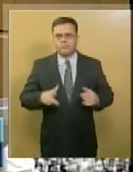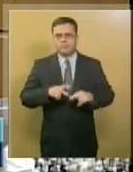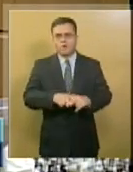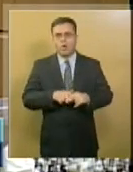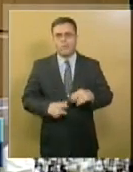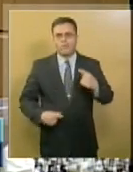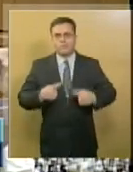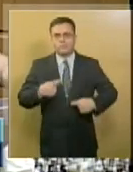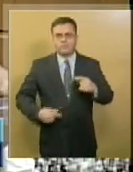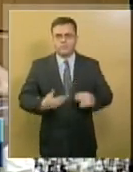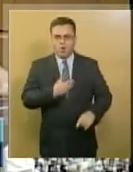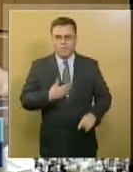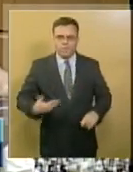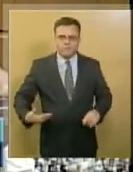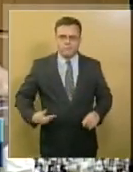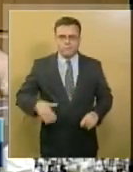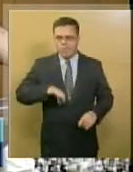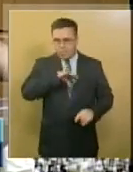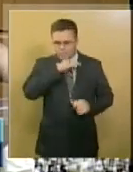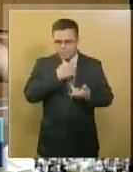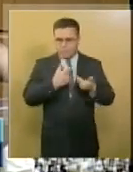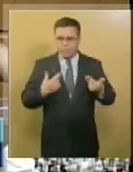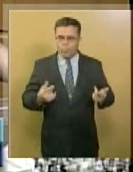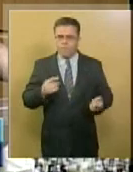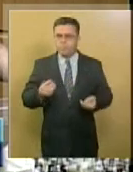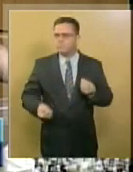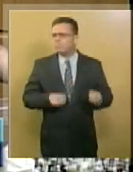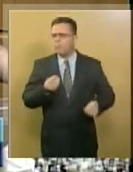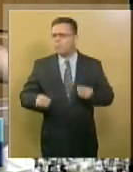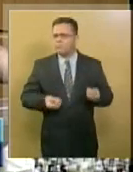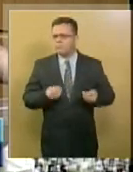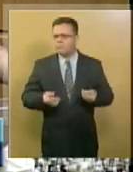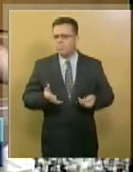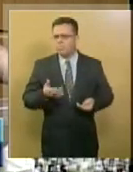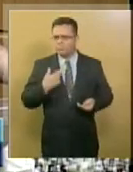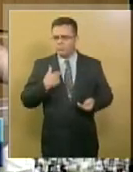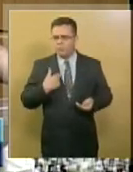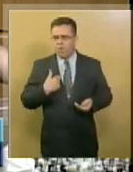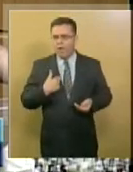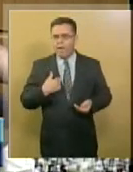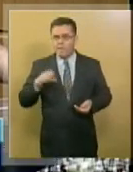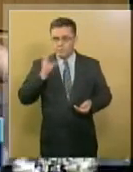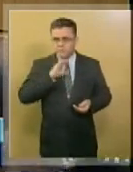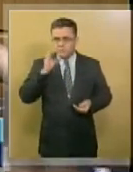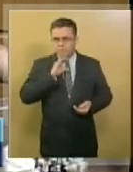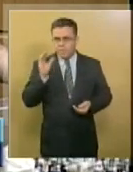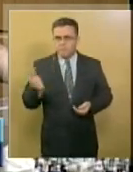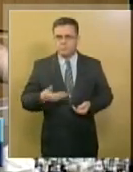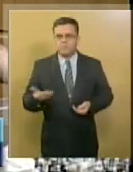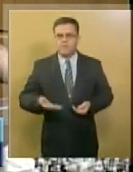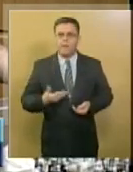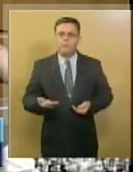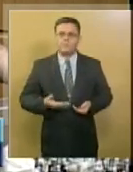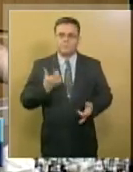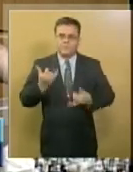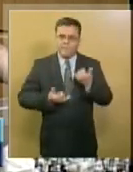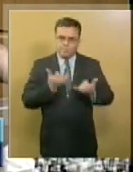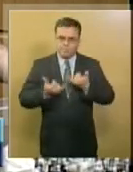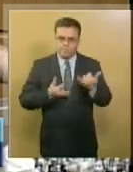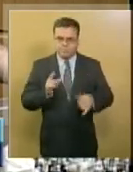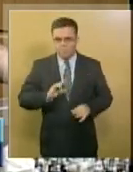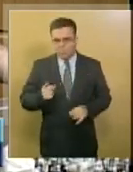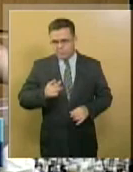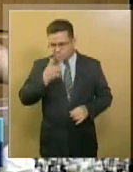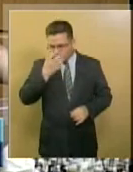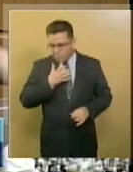Políticas públicas para animais se fazem necessárias para ontem, senhores. Isso não é uma brincadeira.